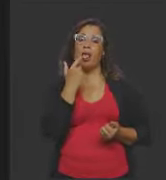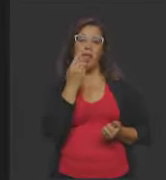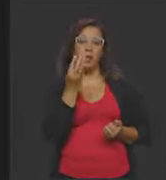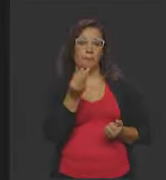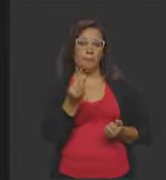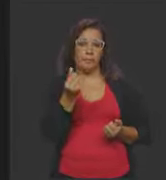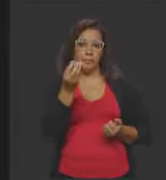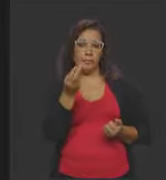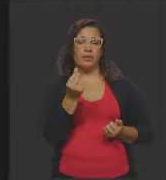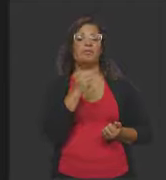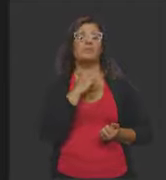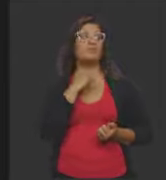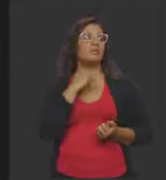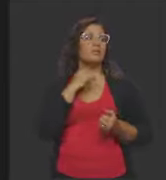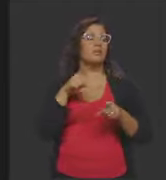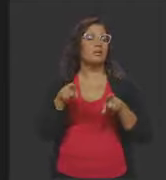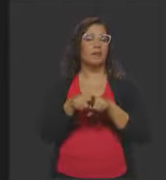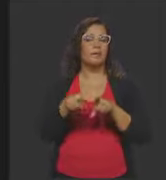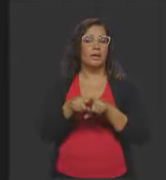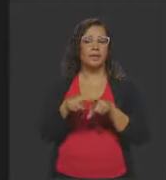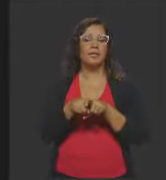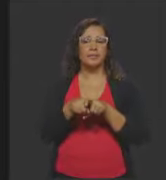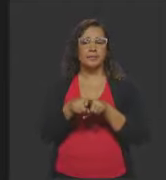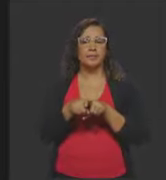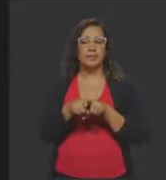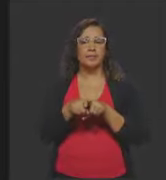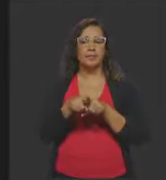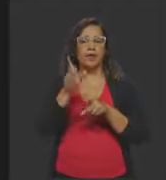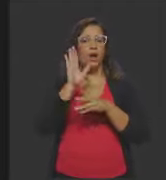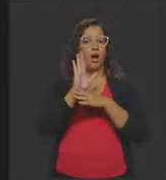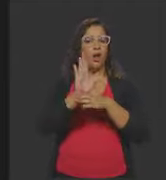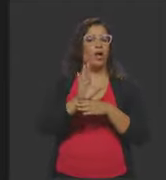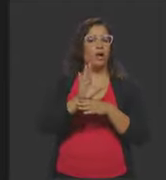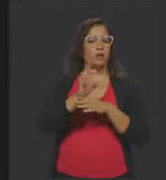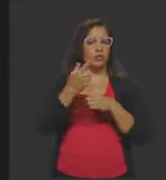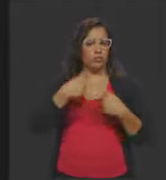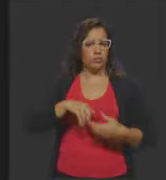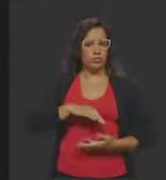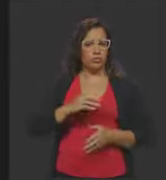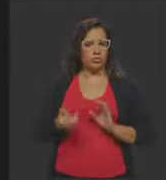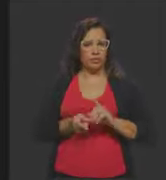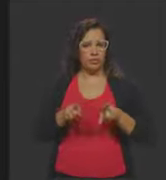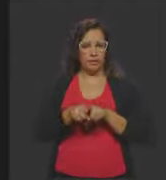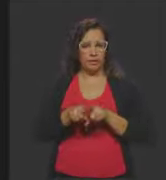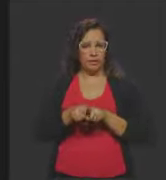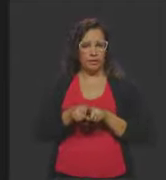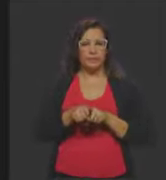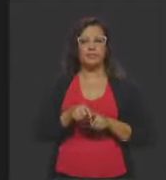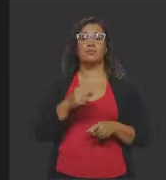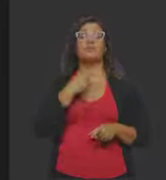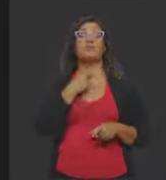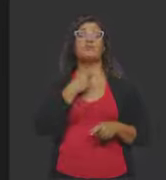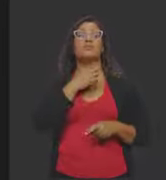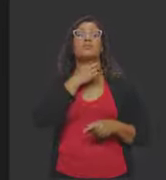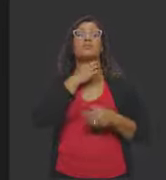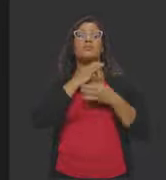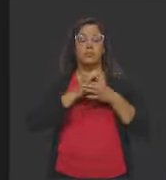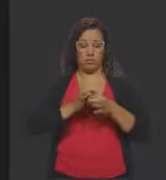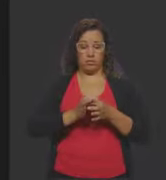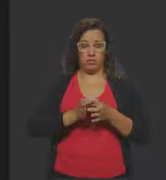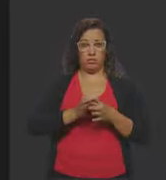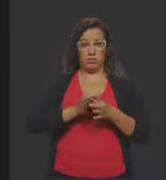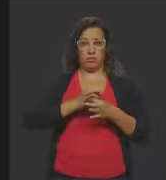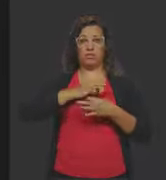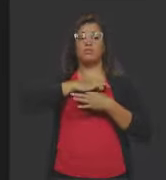anexa, tá? Então essa glândula, ela é um auxiliar da digestão. Aí nós temos o esôfago, que vai entrar em contato